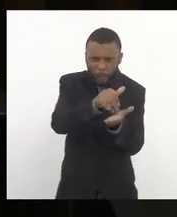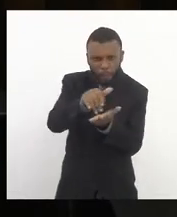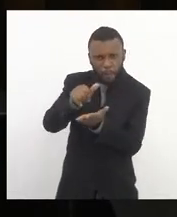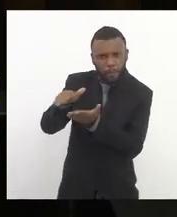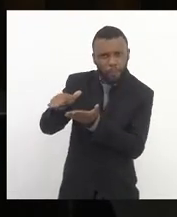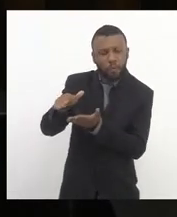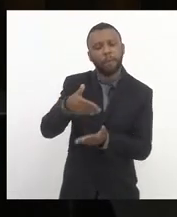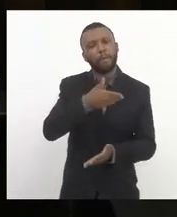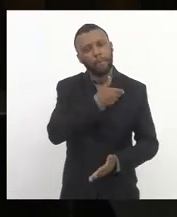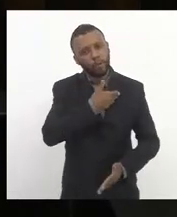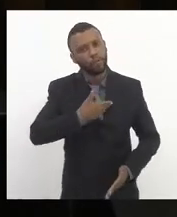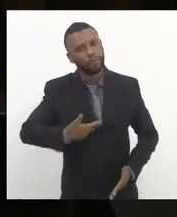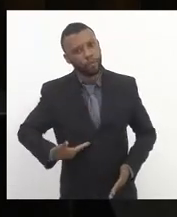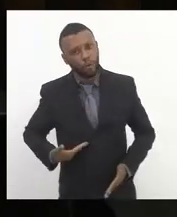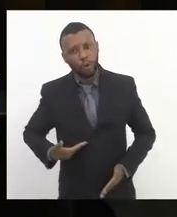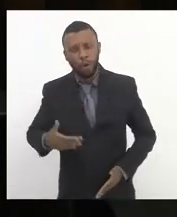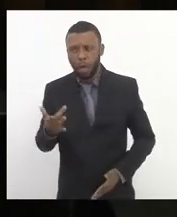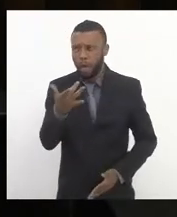pelo governador